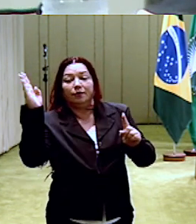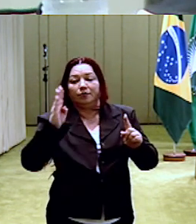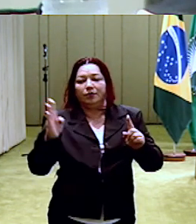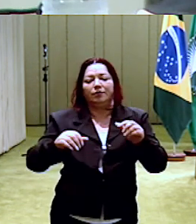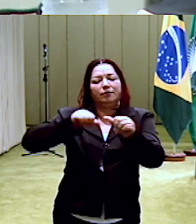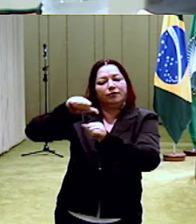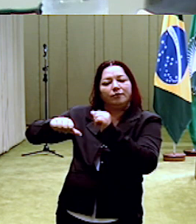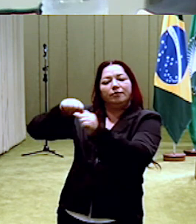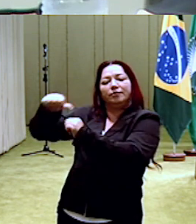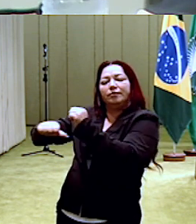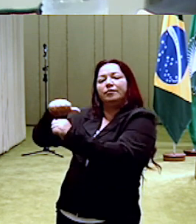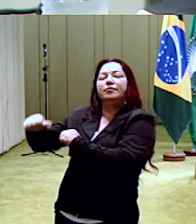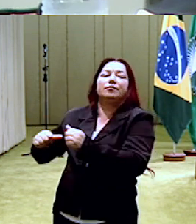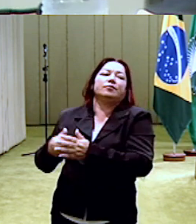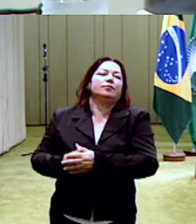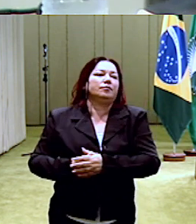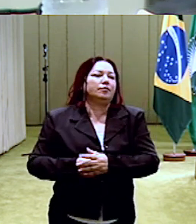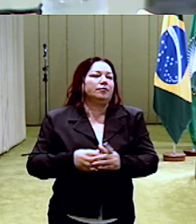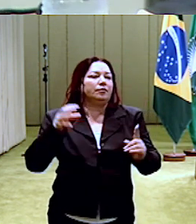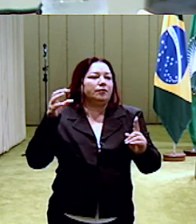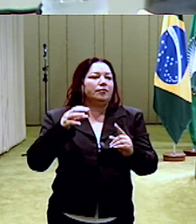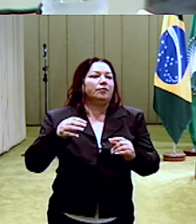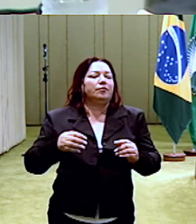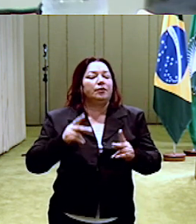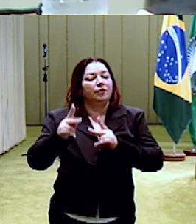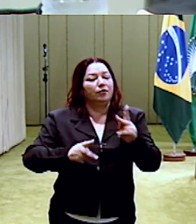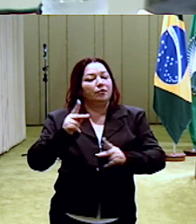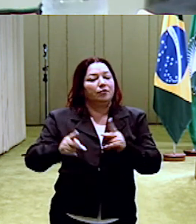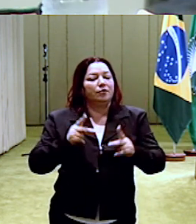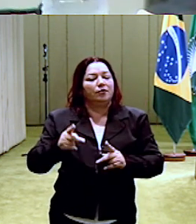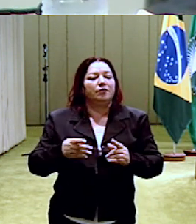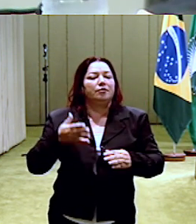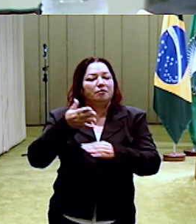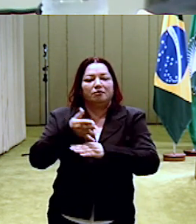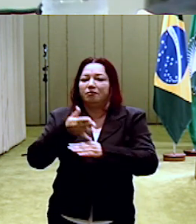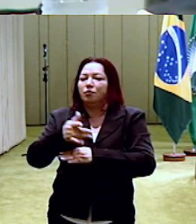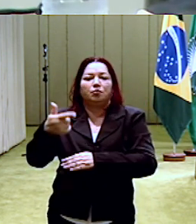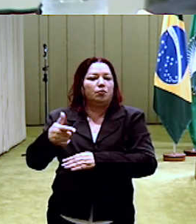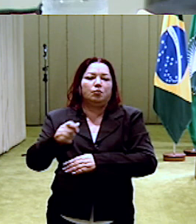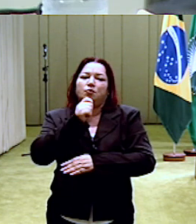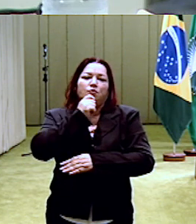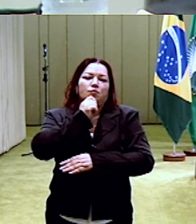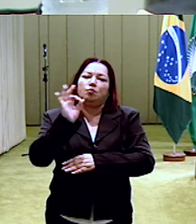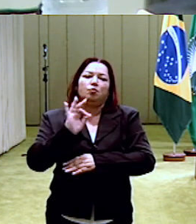tivesse elaborado o seu Plano Nacional de Ação com ampla participação popular, o que infelizmente ainda não